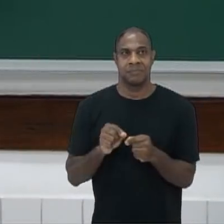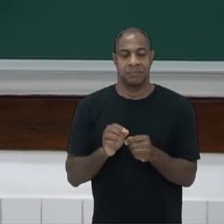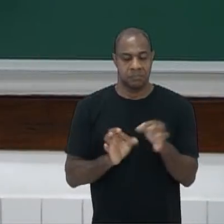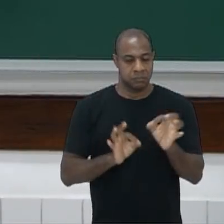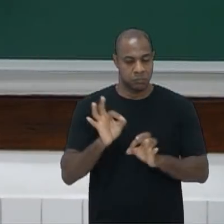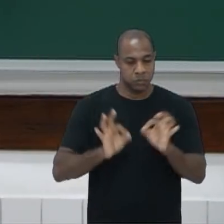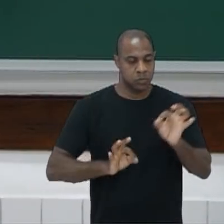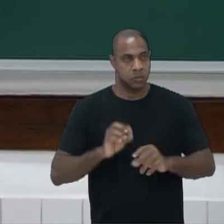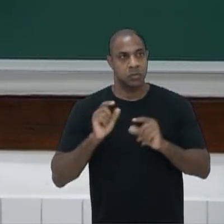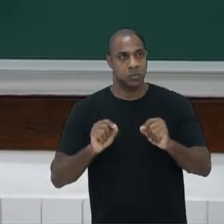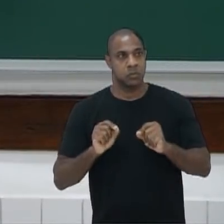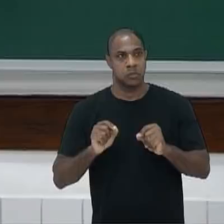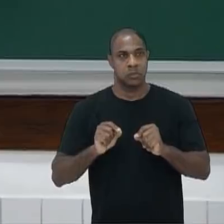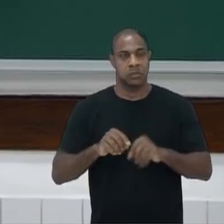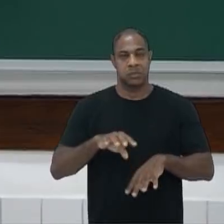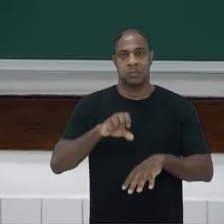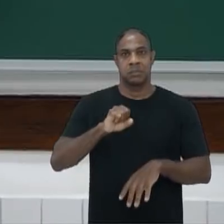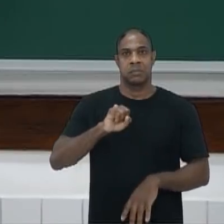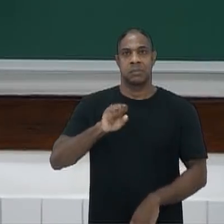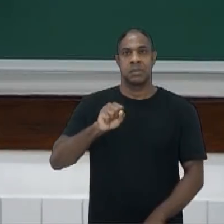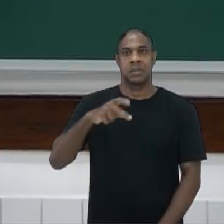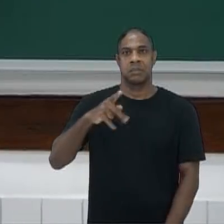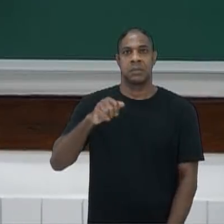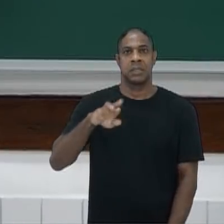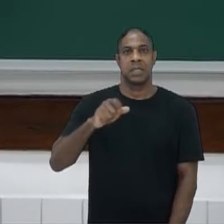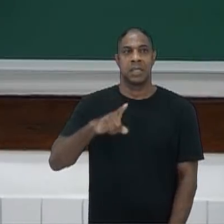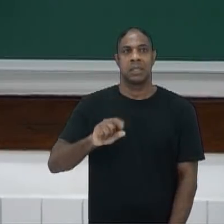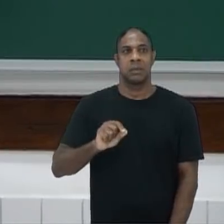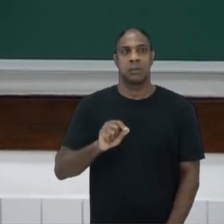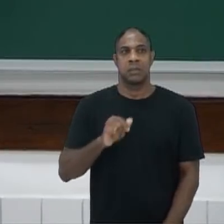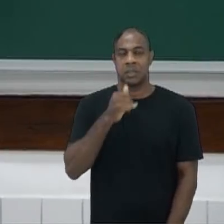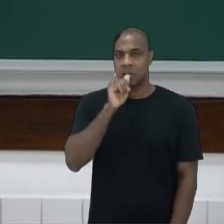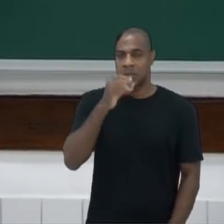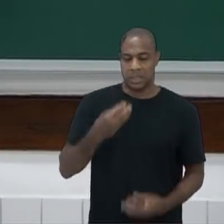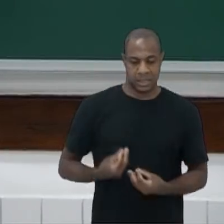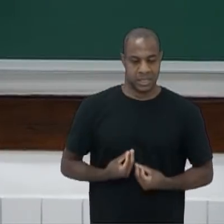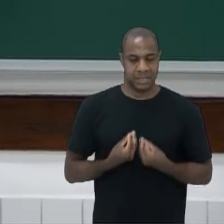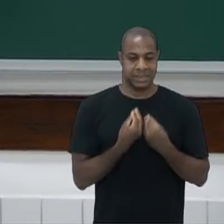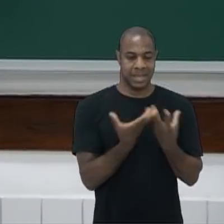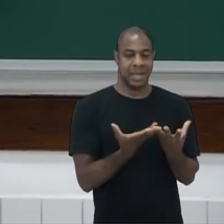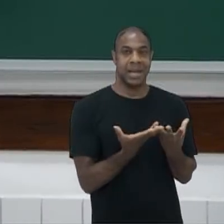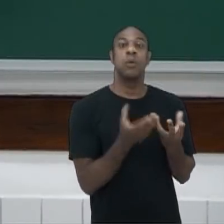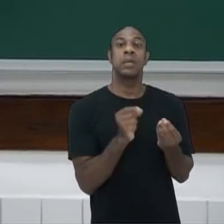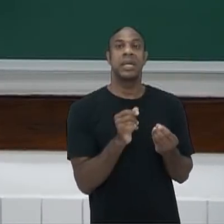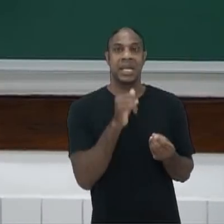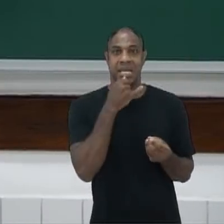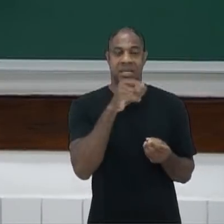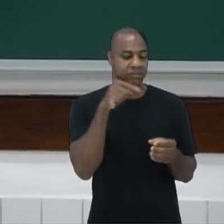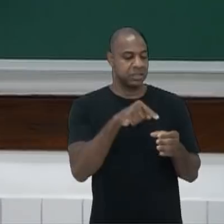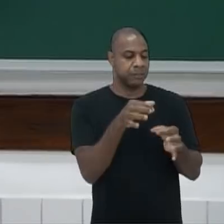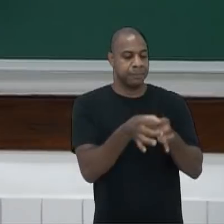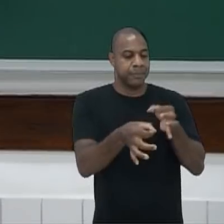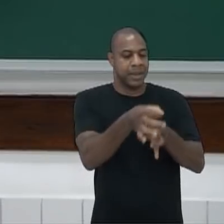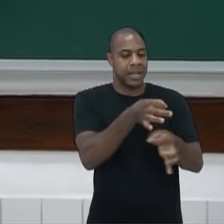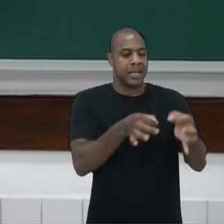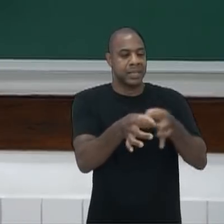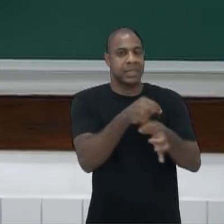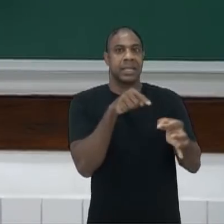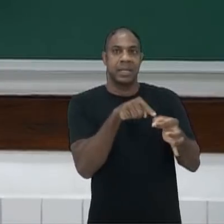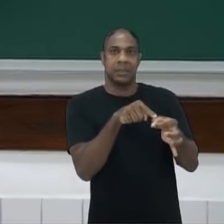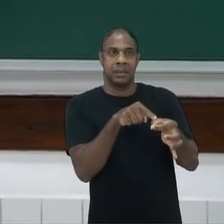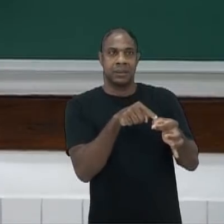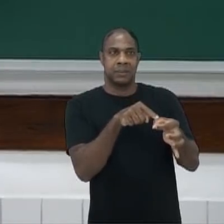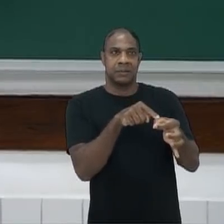gente chama de respiração celular. Elas dão energia para a célula. Vamos localizar elas aqui no nosso